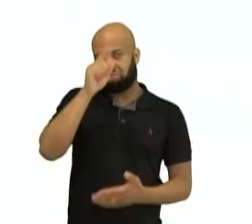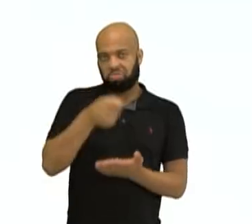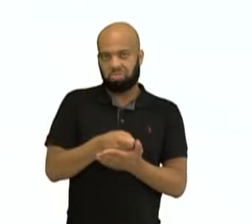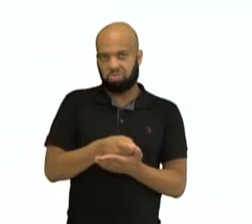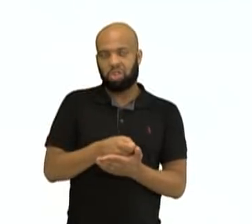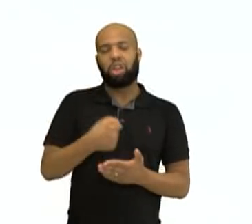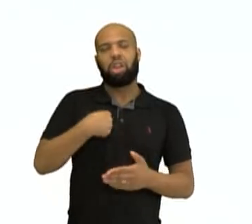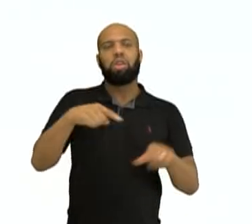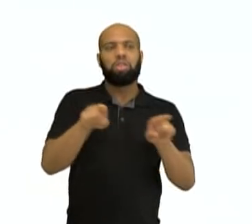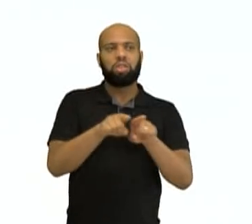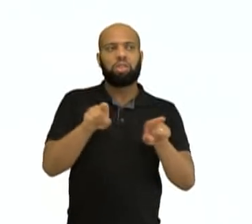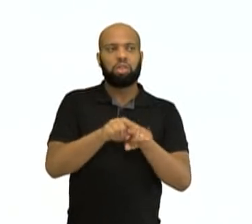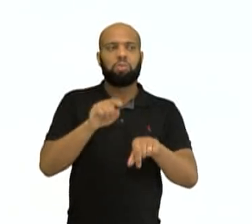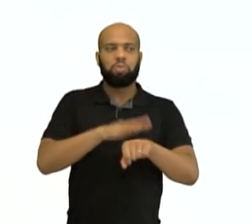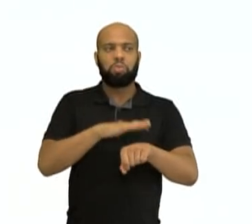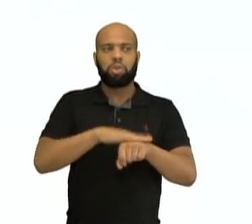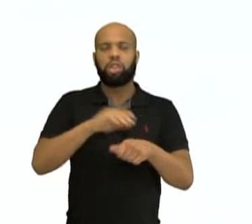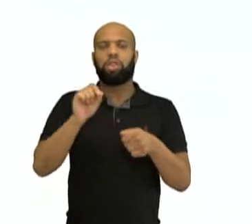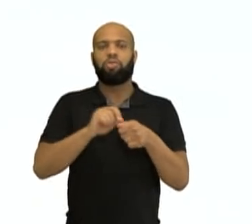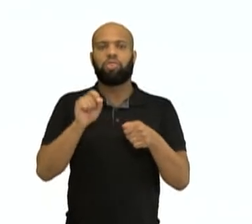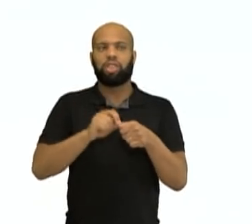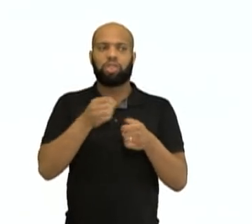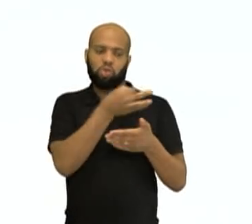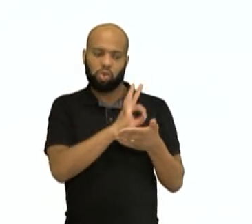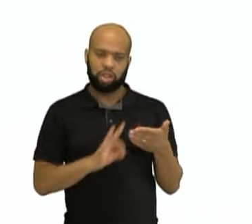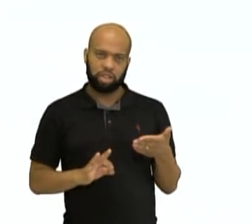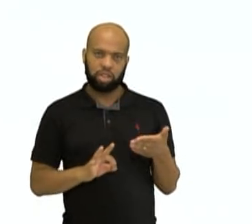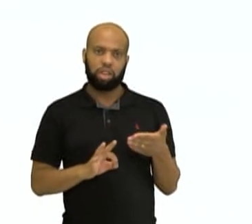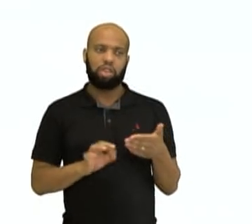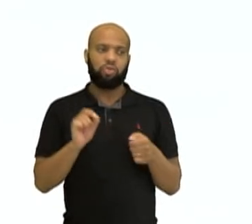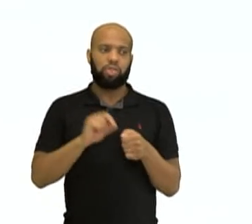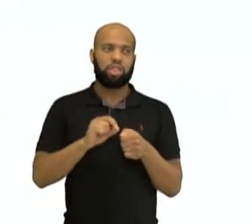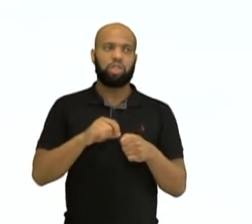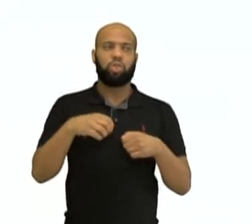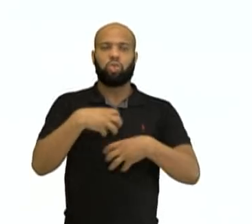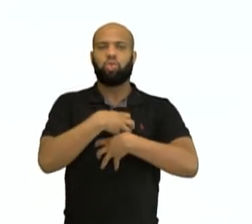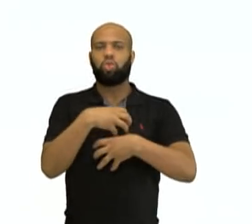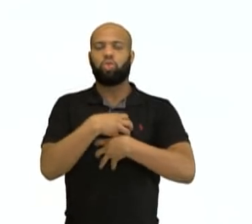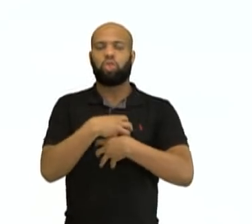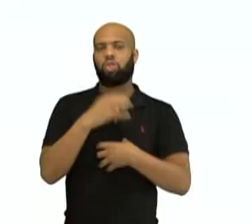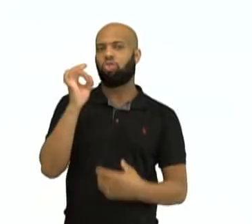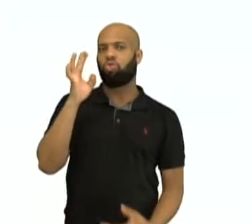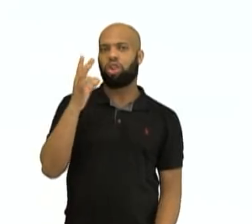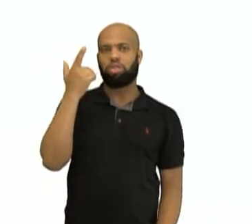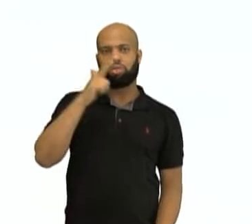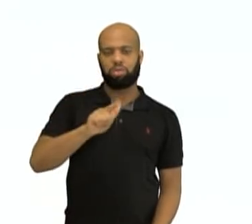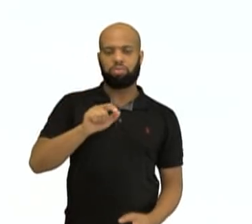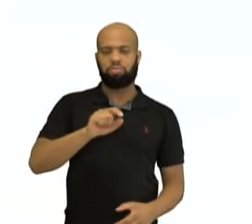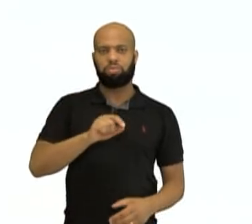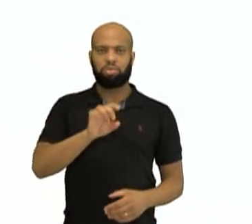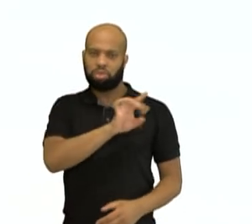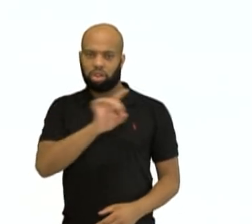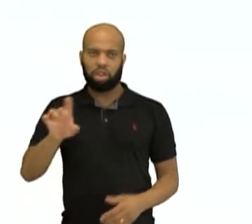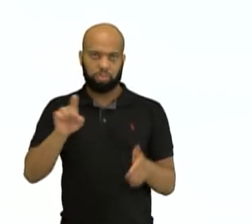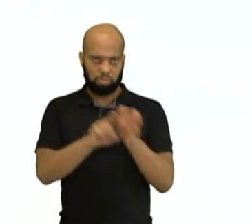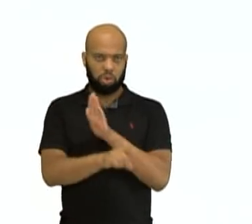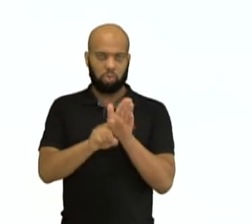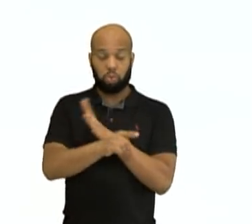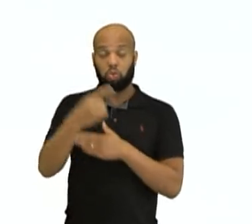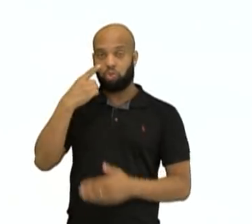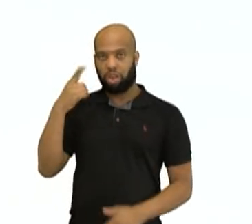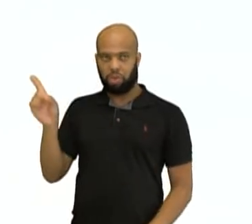Eu também, na hora de fazer a correção do exercício, eu vou escolher a maneira que eu achar mais tranquilo para trabalhar cada exercício. Então, confere o primeiro exercício